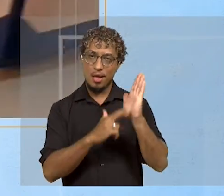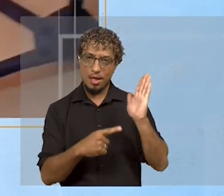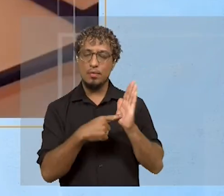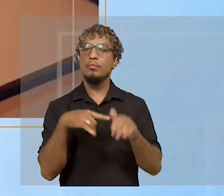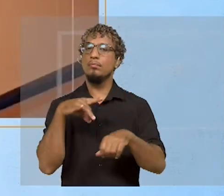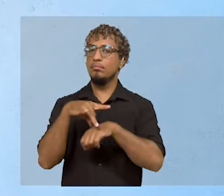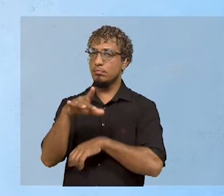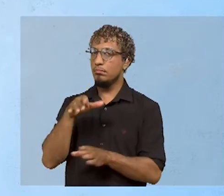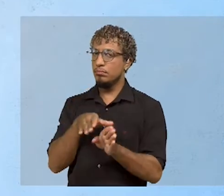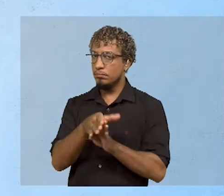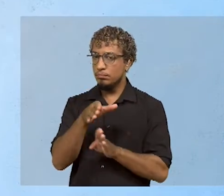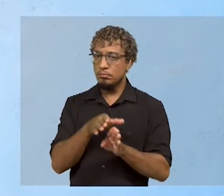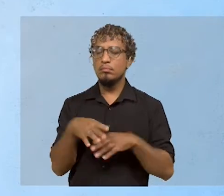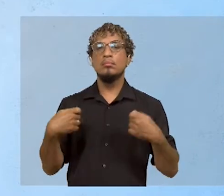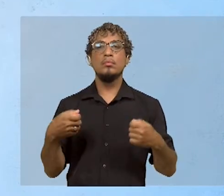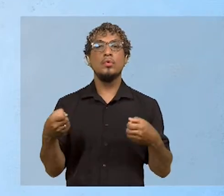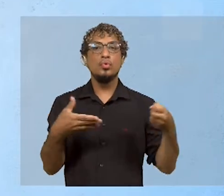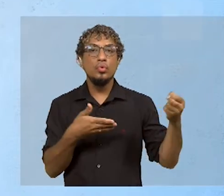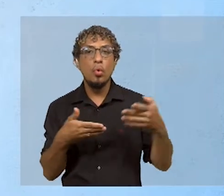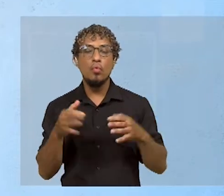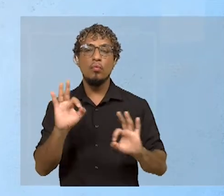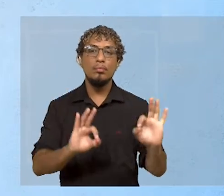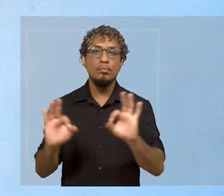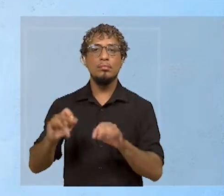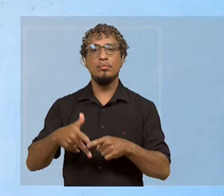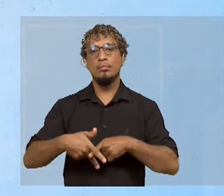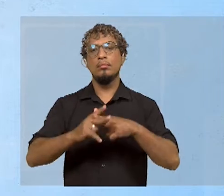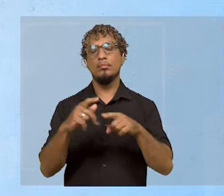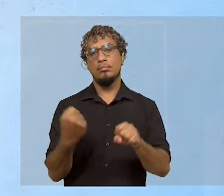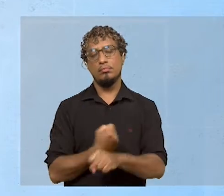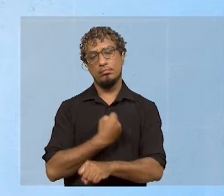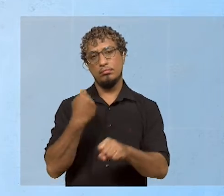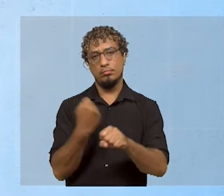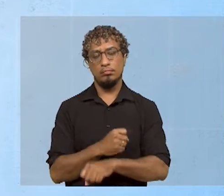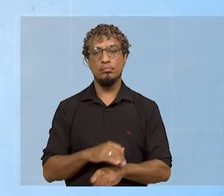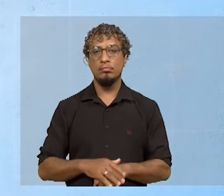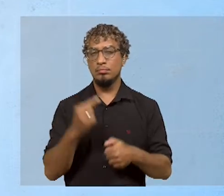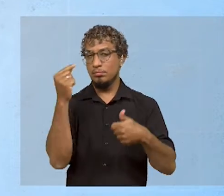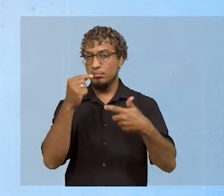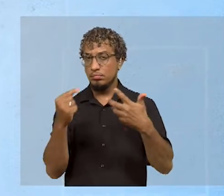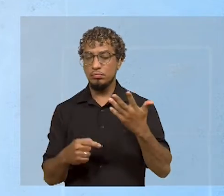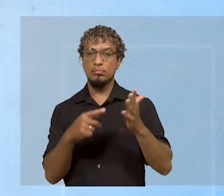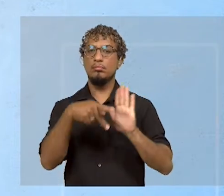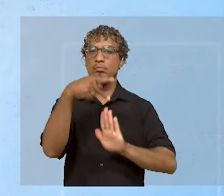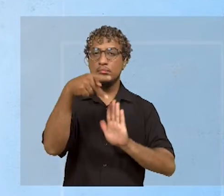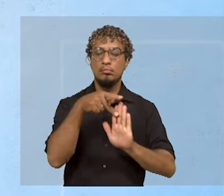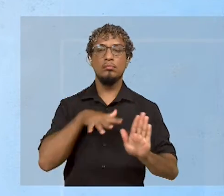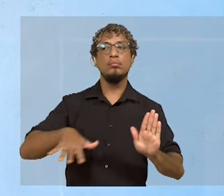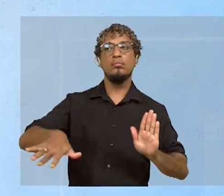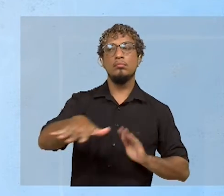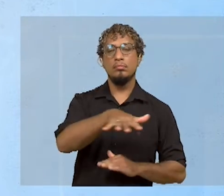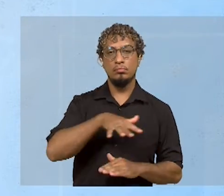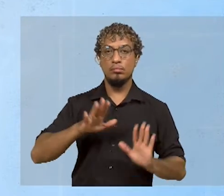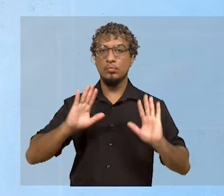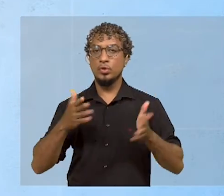recomendou que sejam atualizados os projetos de reforma então todos esses projetos aí para reformar o espaço que já